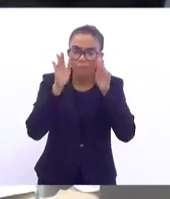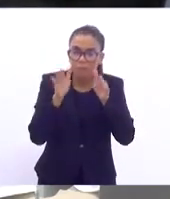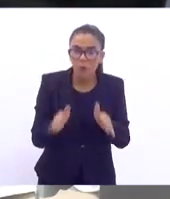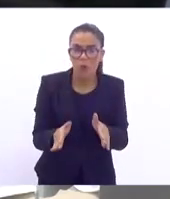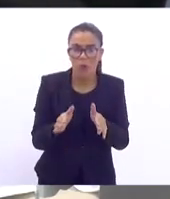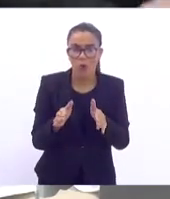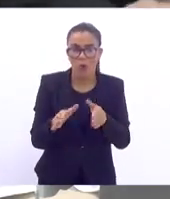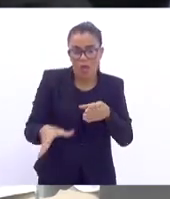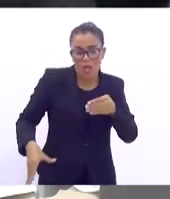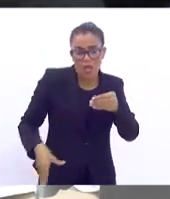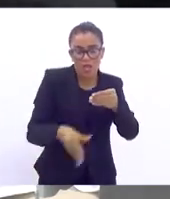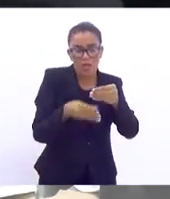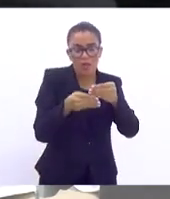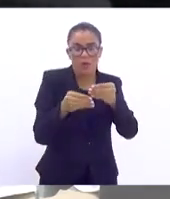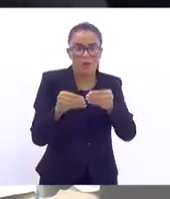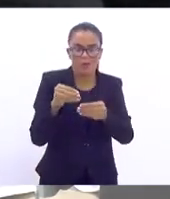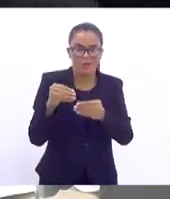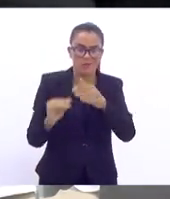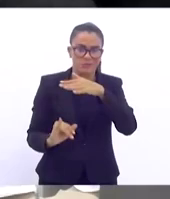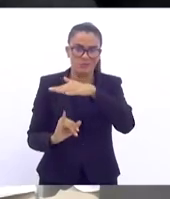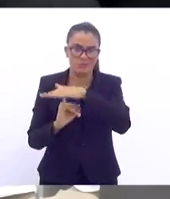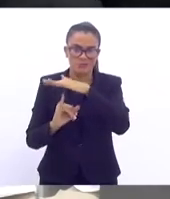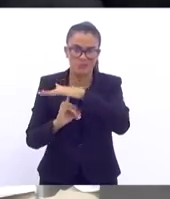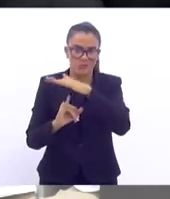estar incorporadas institucionalmente